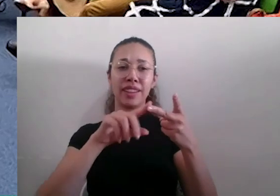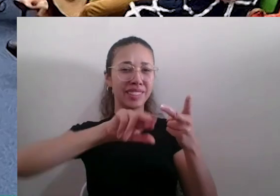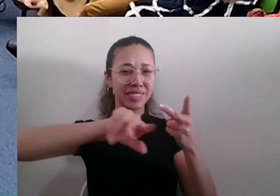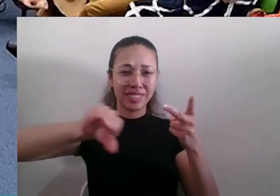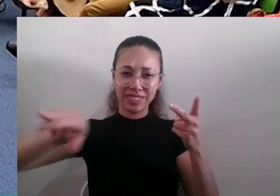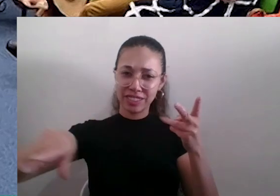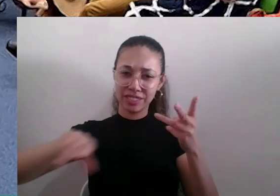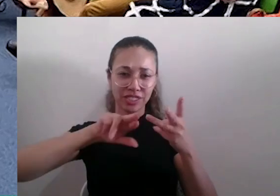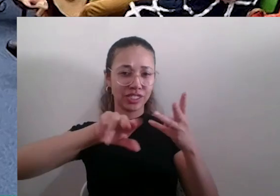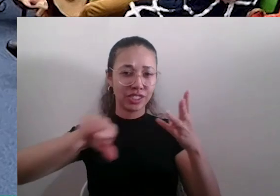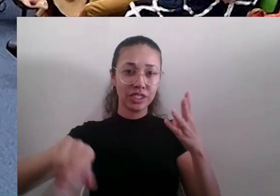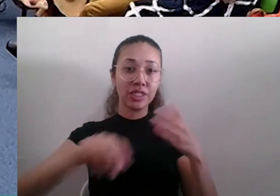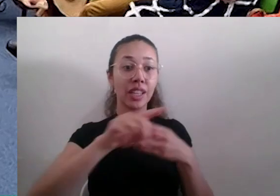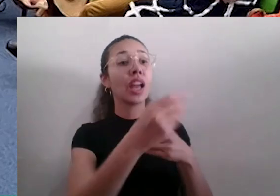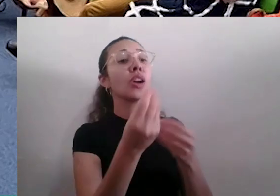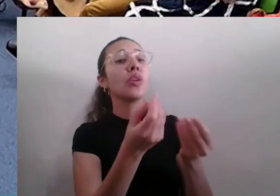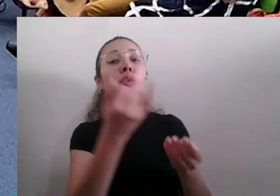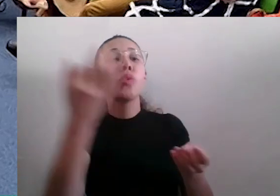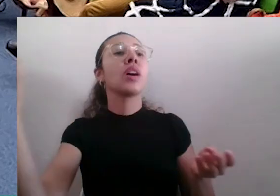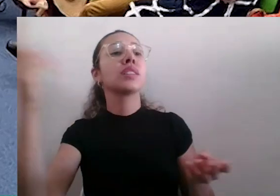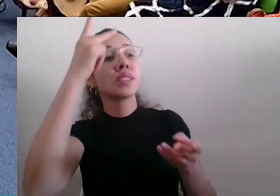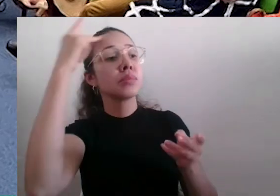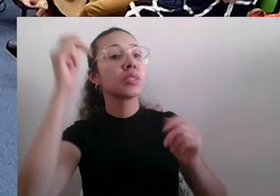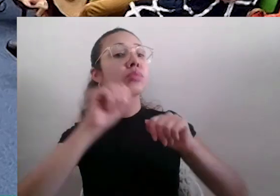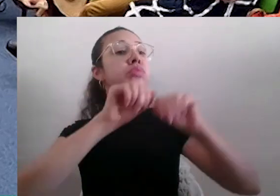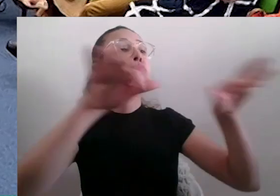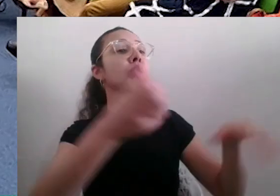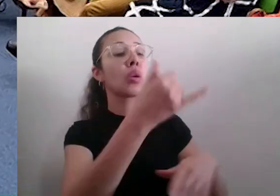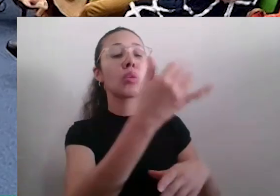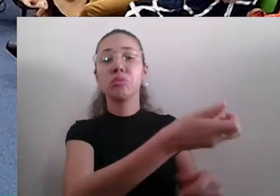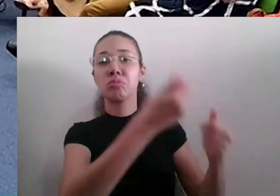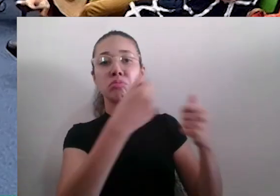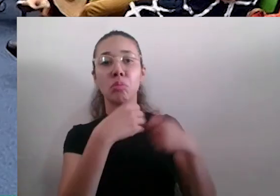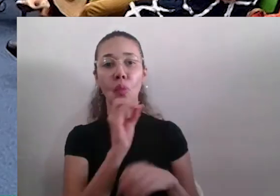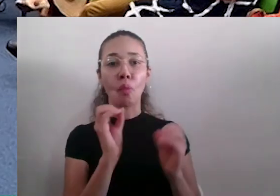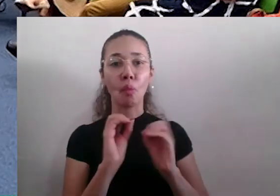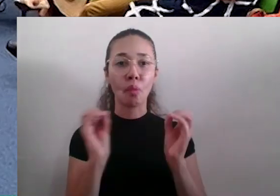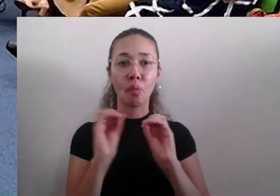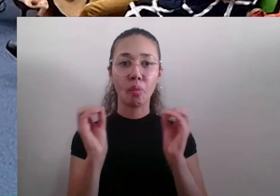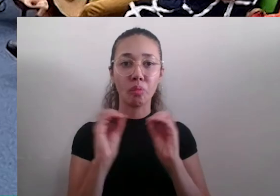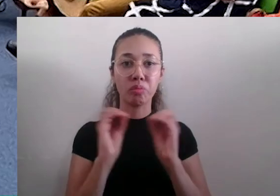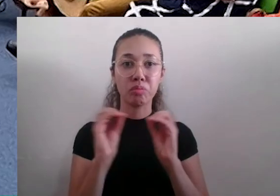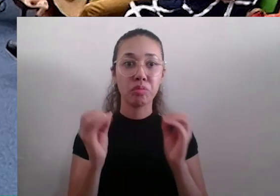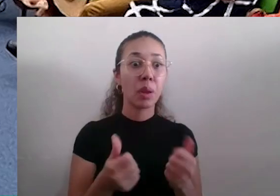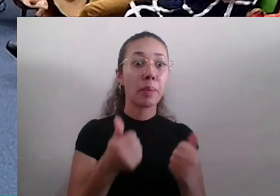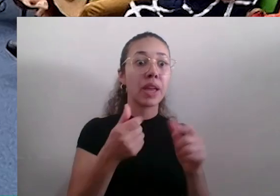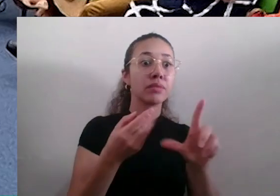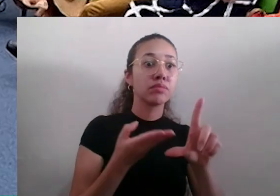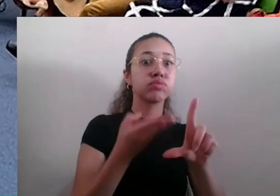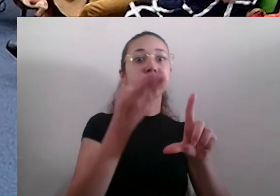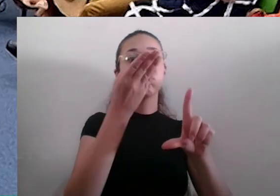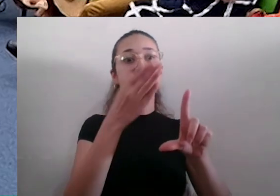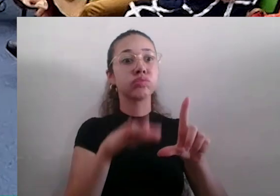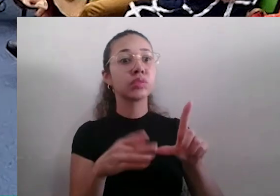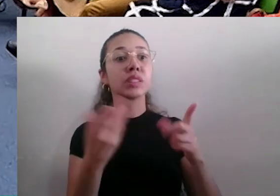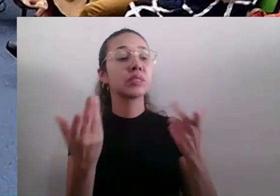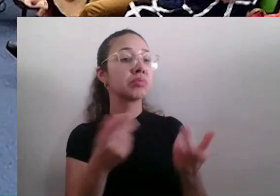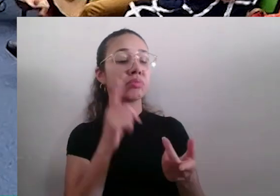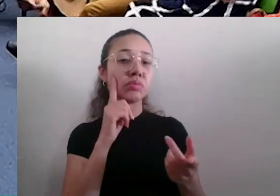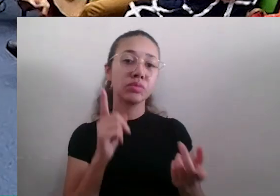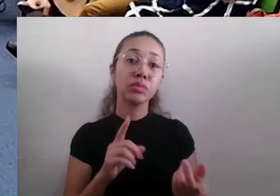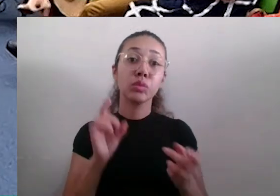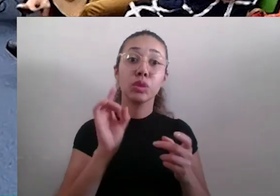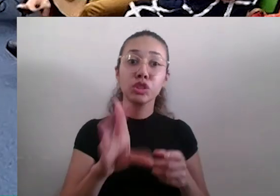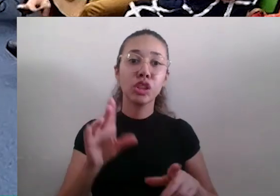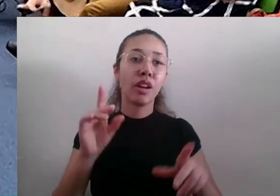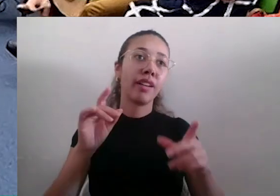não dão os dados pra gente a gente não tem a menor ideia quem ouvir nem nem de audiência a gente não sabe a gente vê assim a repercussão você consegue ver rede